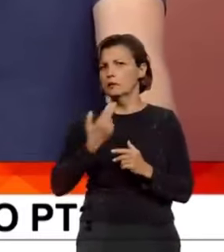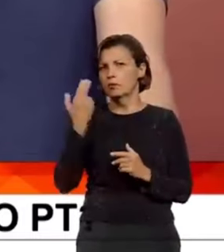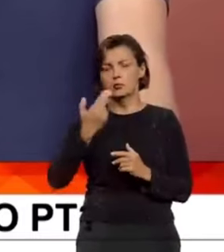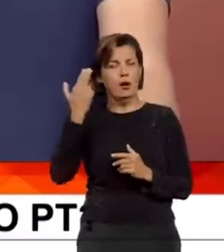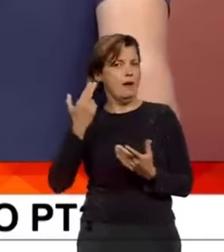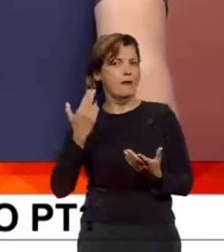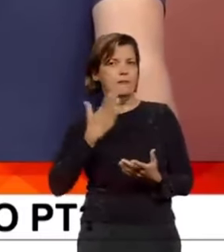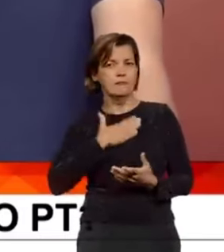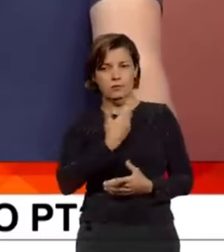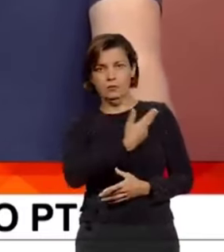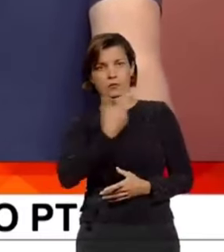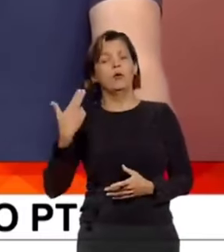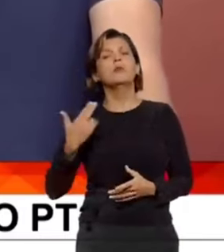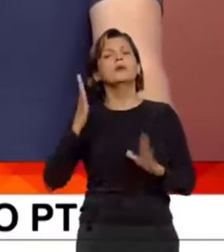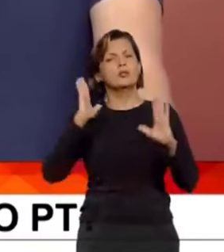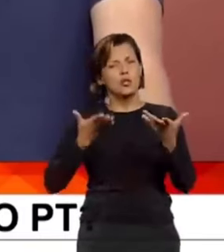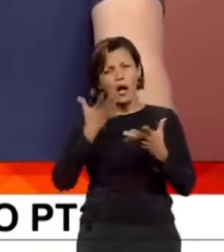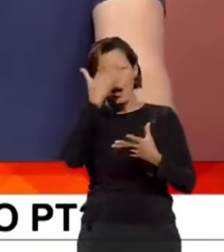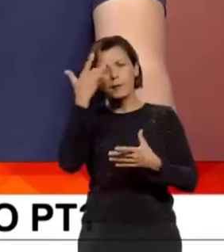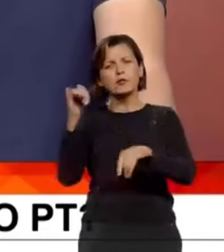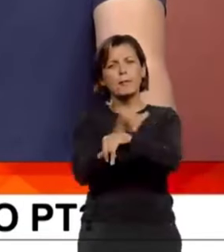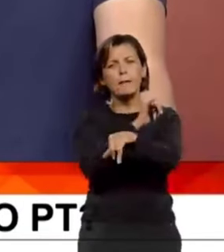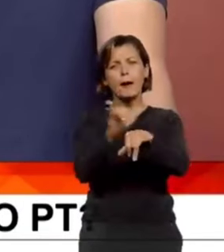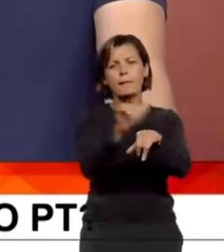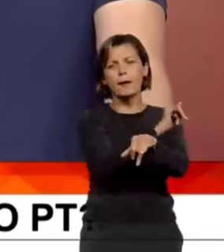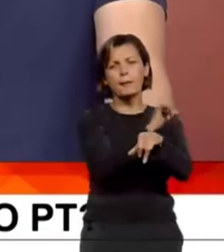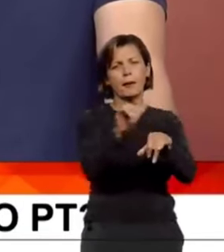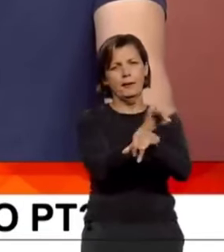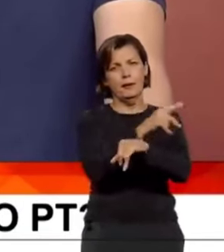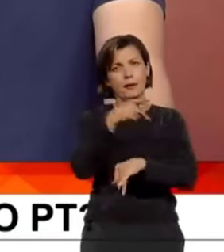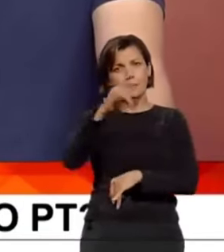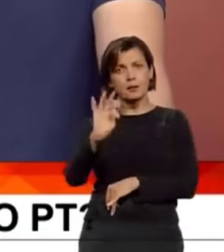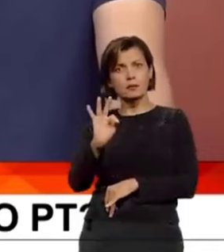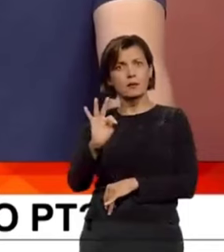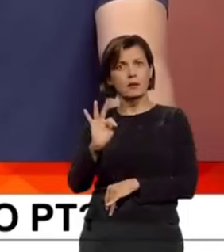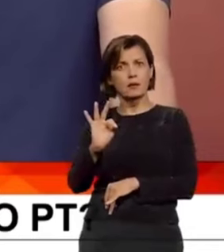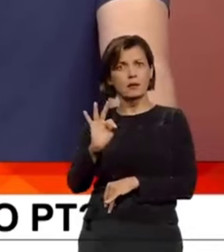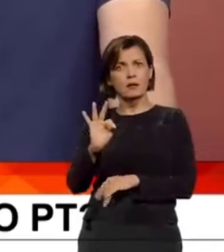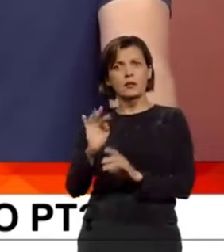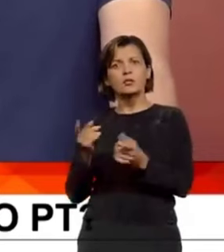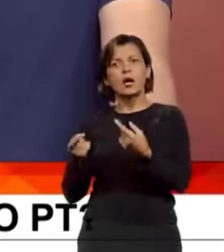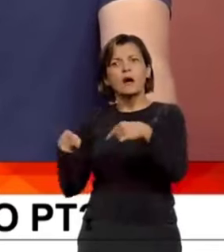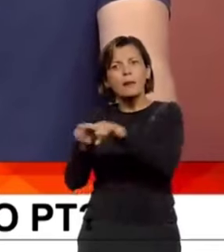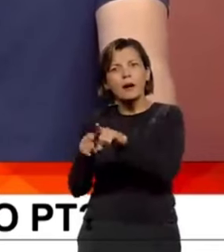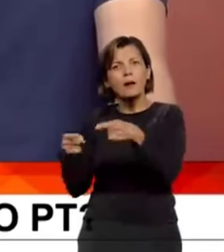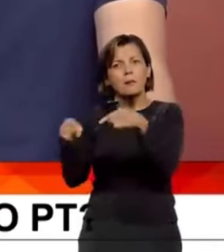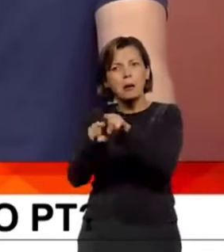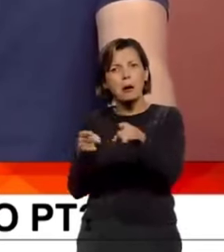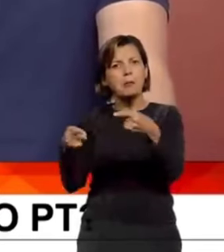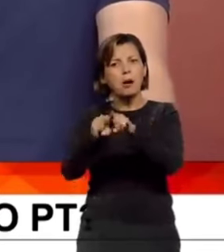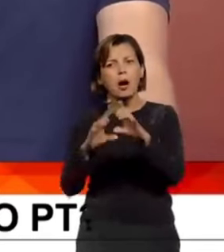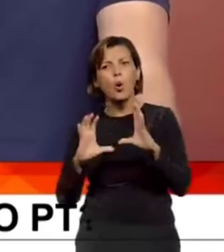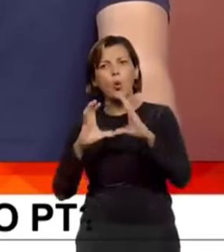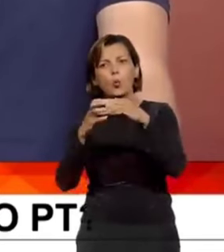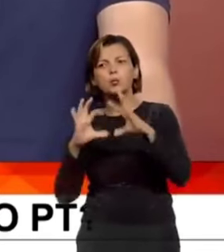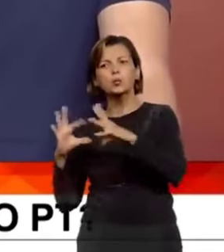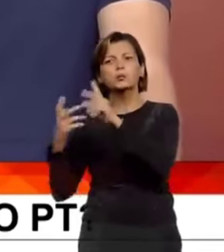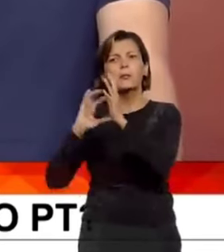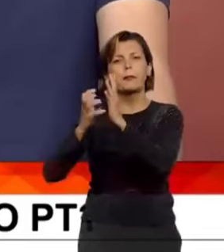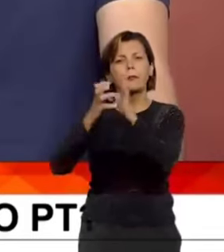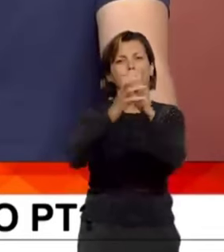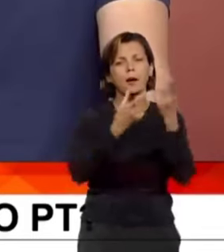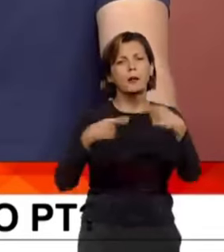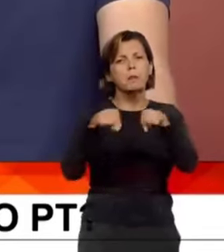candidatura só que estão articulando com todas as forças aí para que o PT não tem concorrente e todo mundo sabe se o